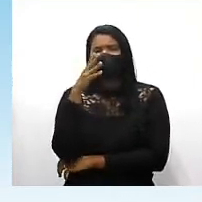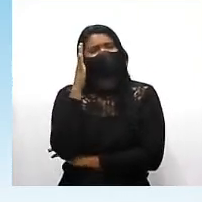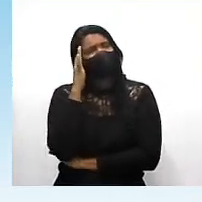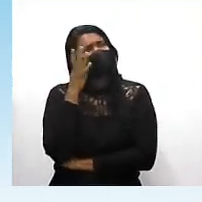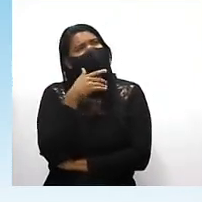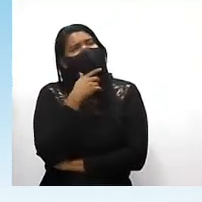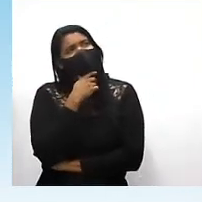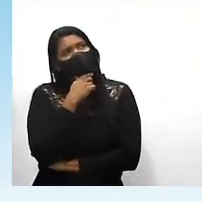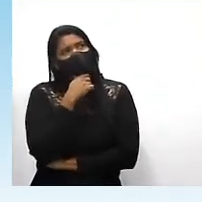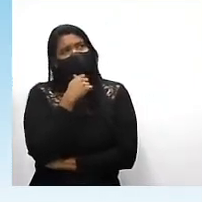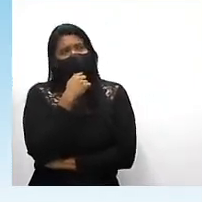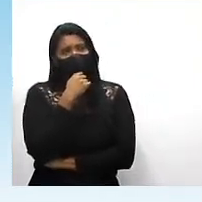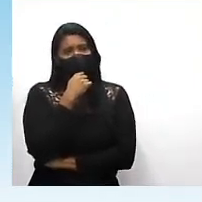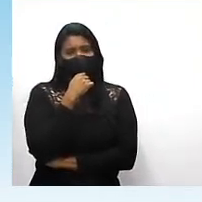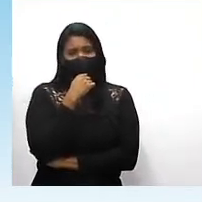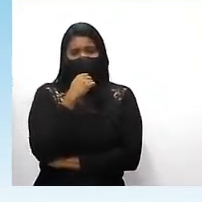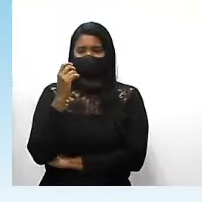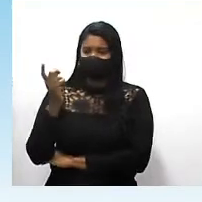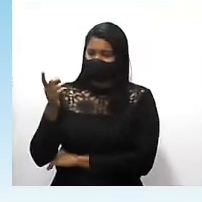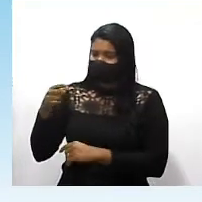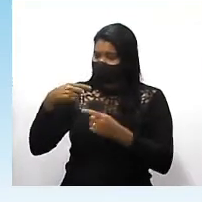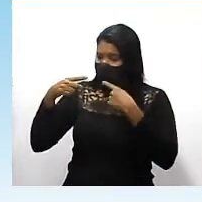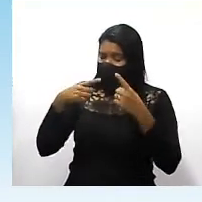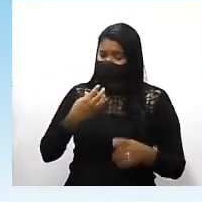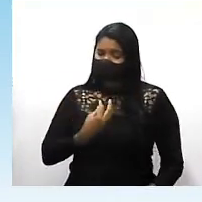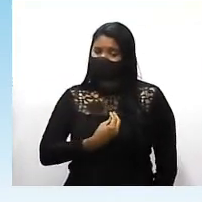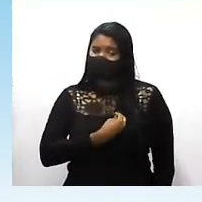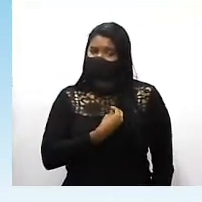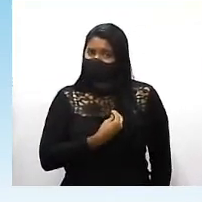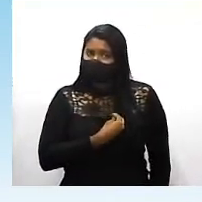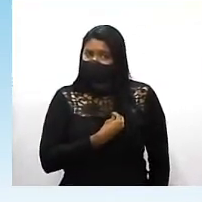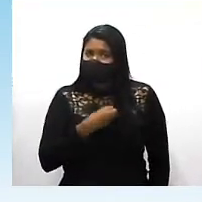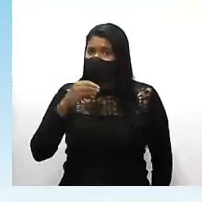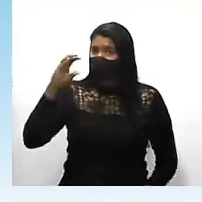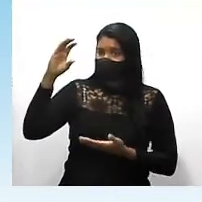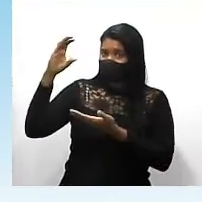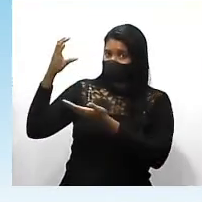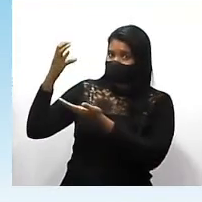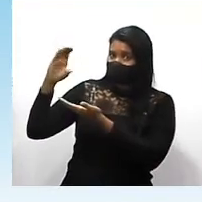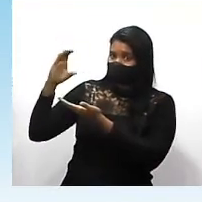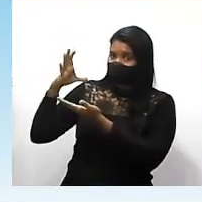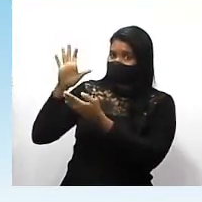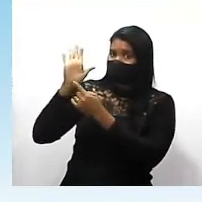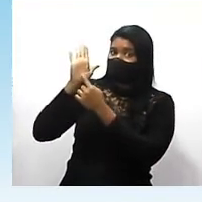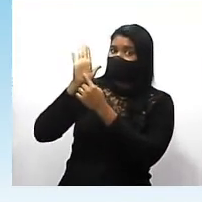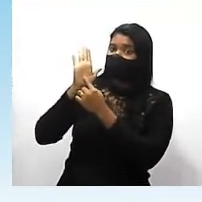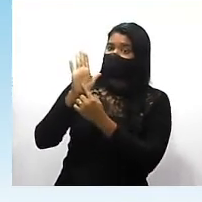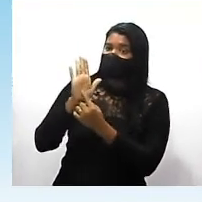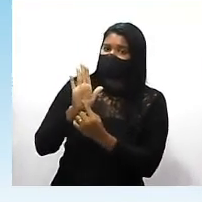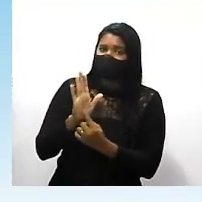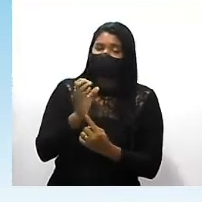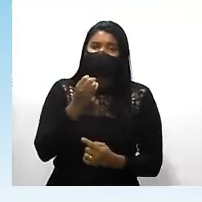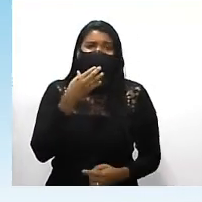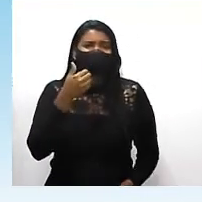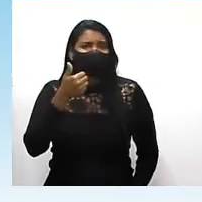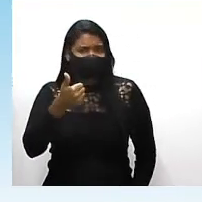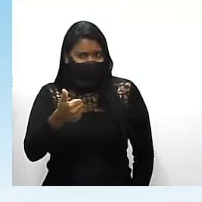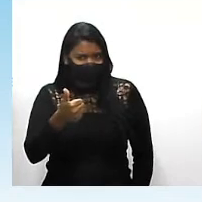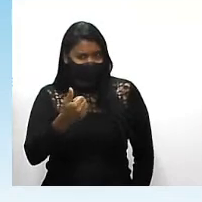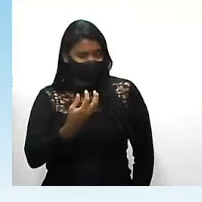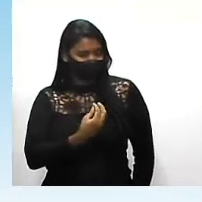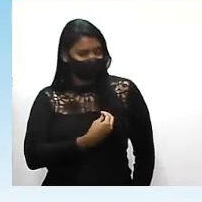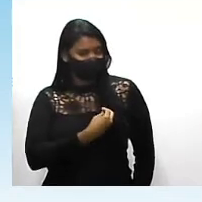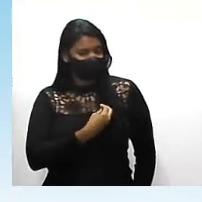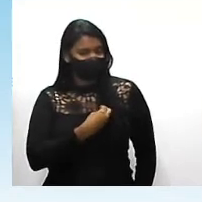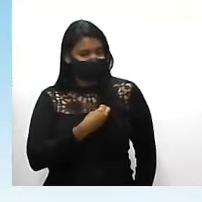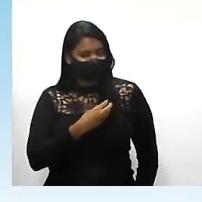a questão aqui é a discussão da vida, se a ciência traz algo de bom para que essa vida possa